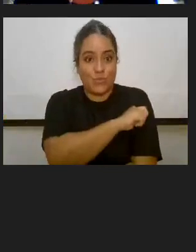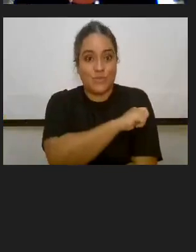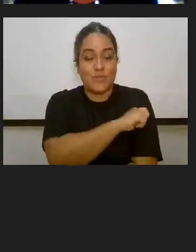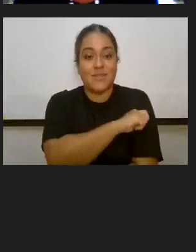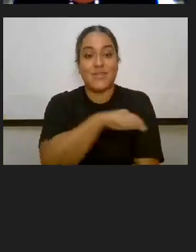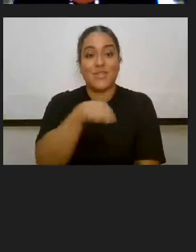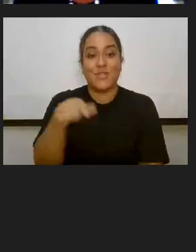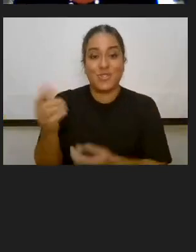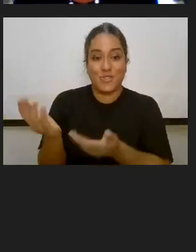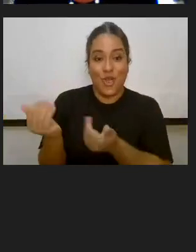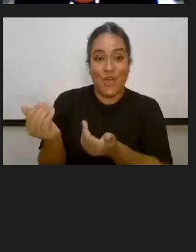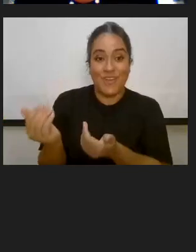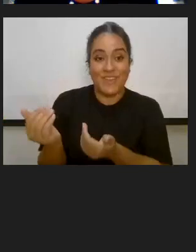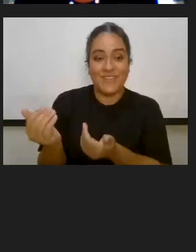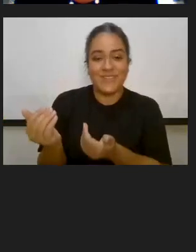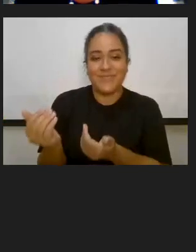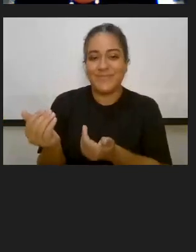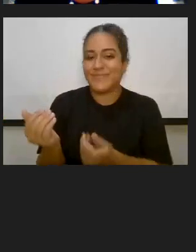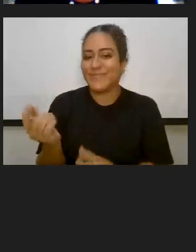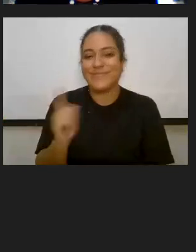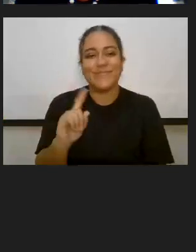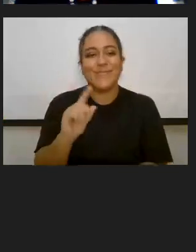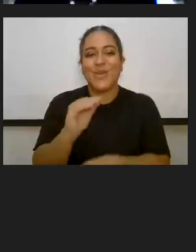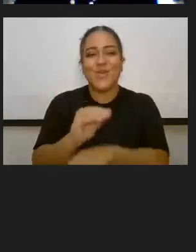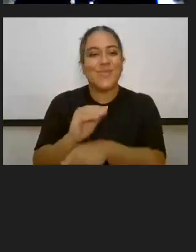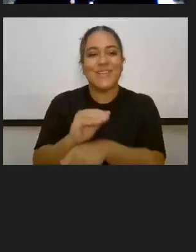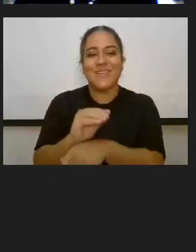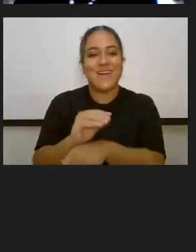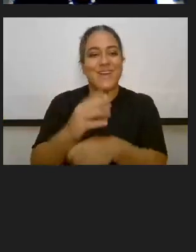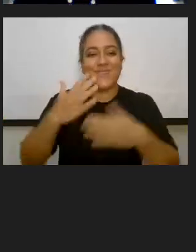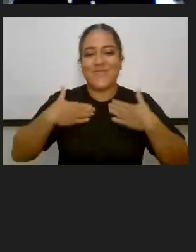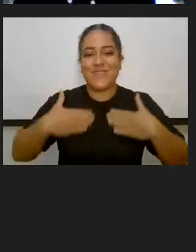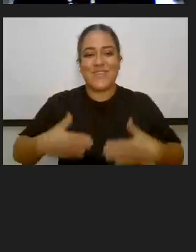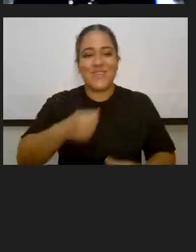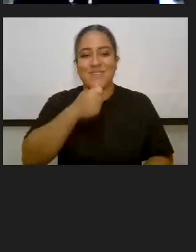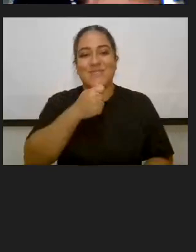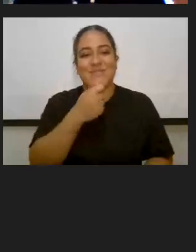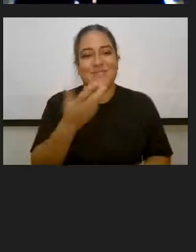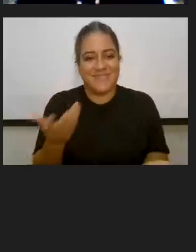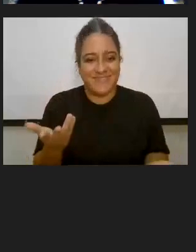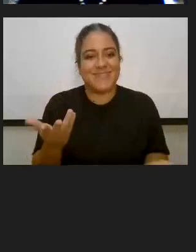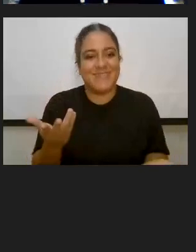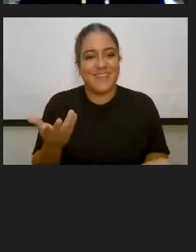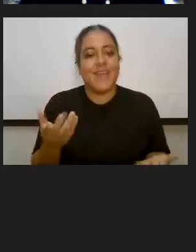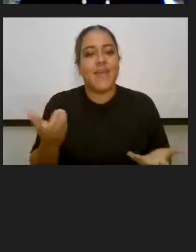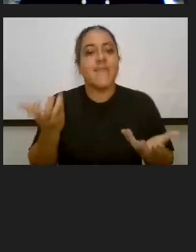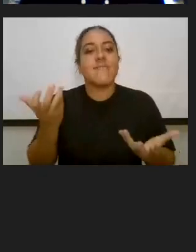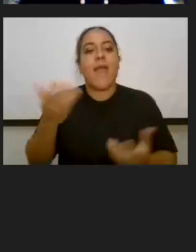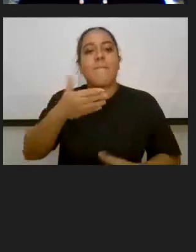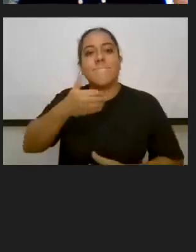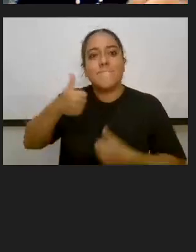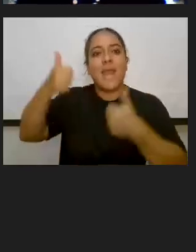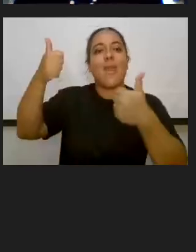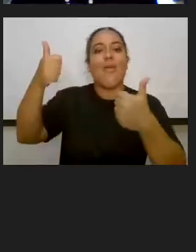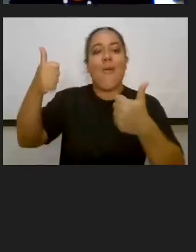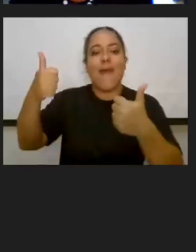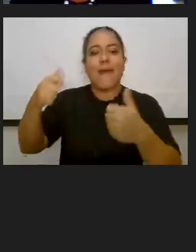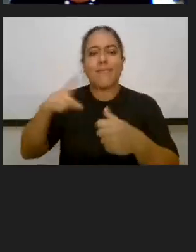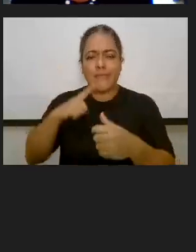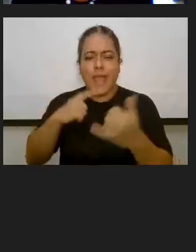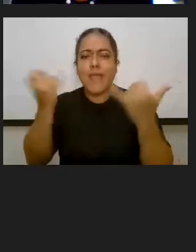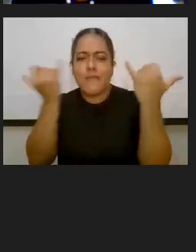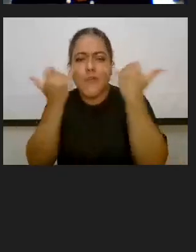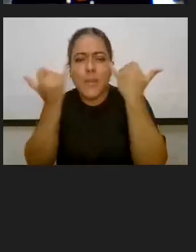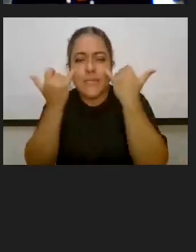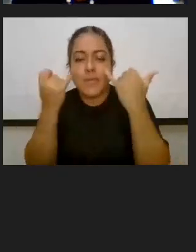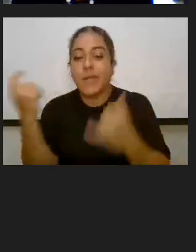jovens, eles não estão cuidando desse físico como eles gostariam. Eles têm a informação, mas eles não